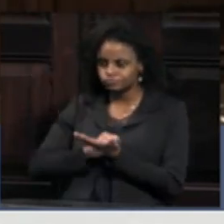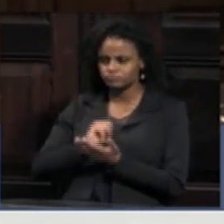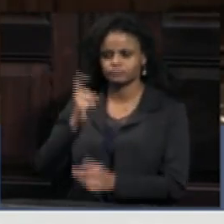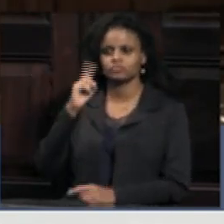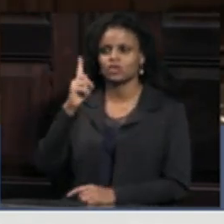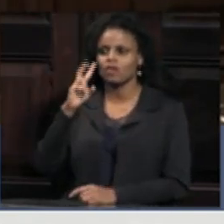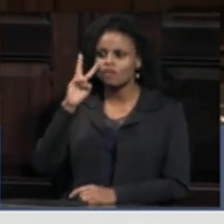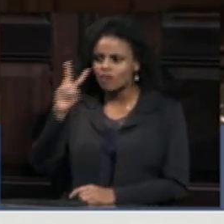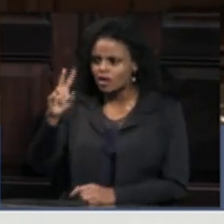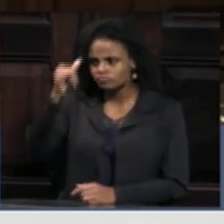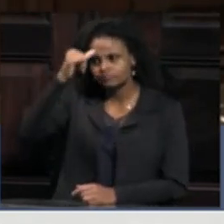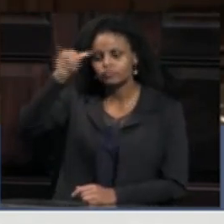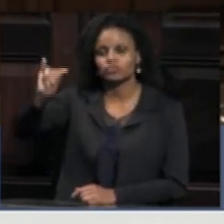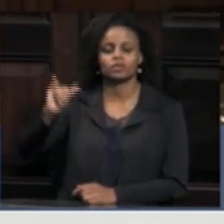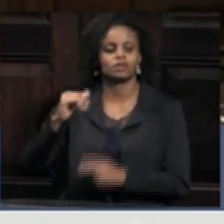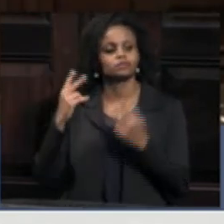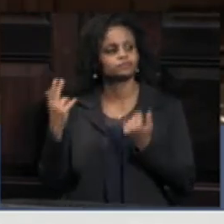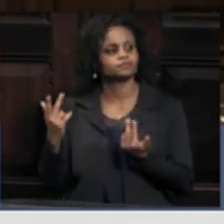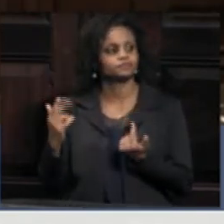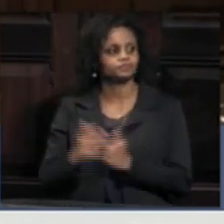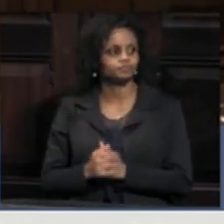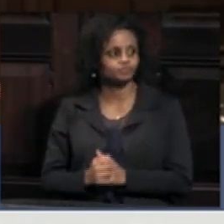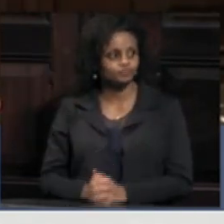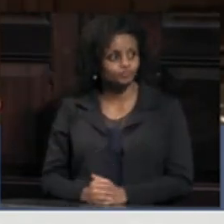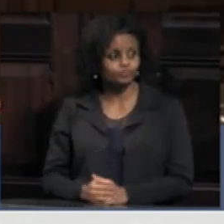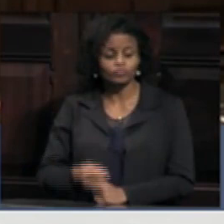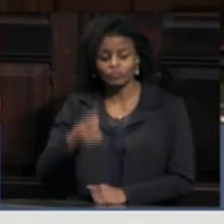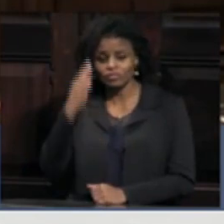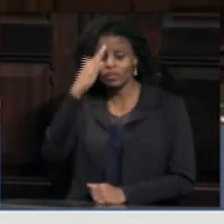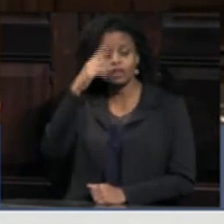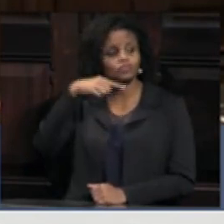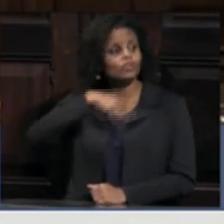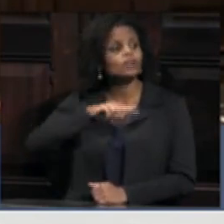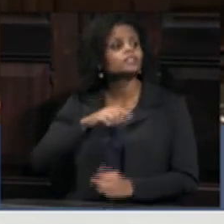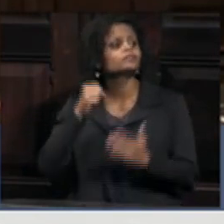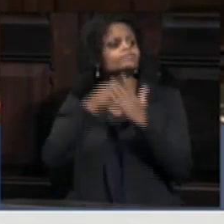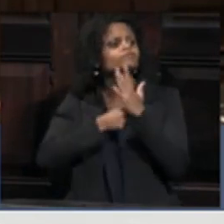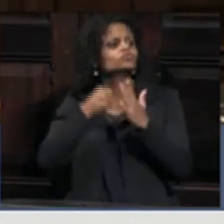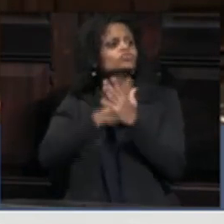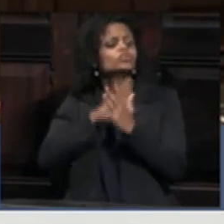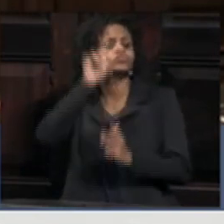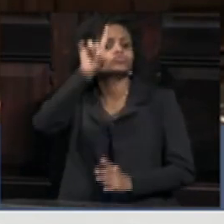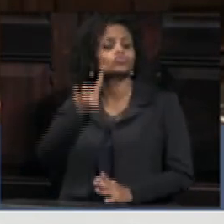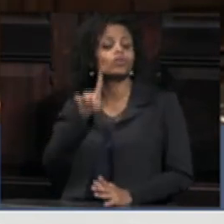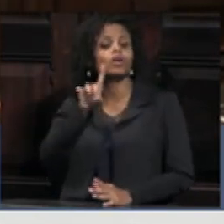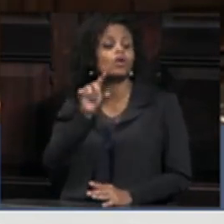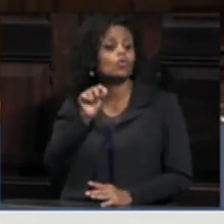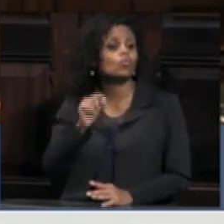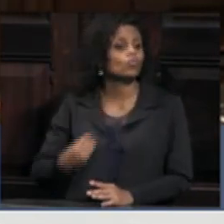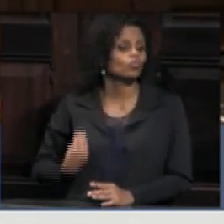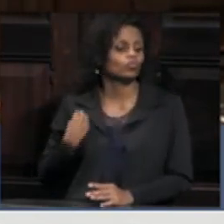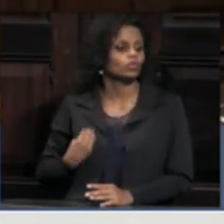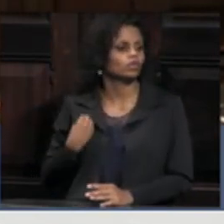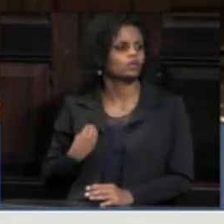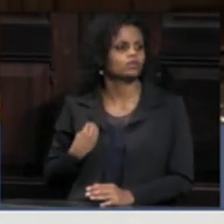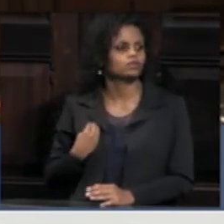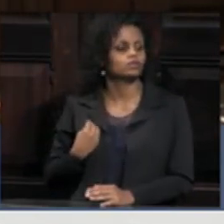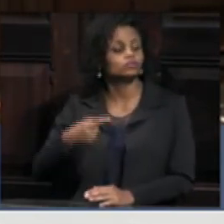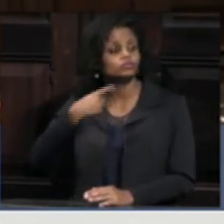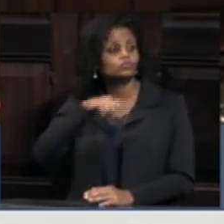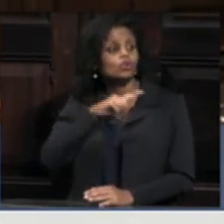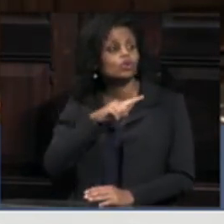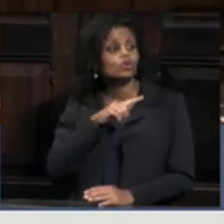entender que nós aqui estamos lutando pelo direito à vida. Nós aqui